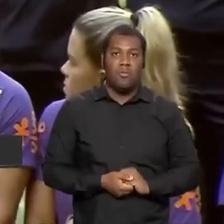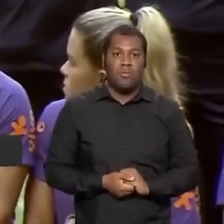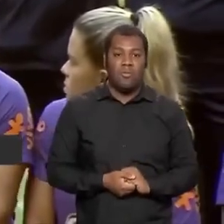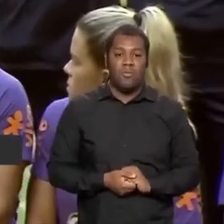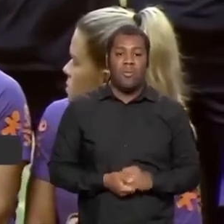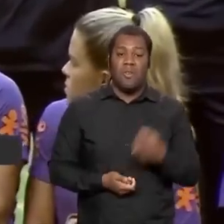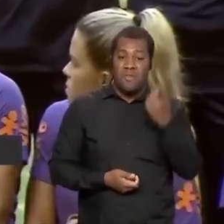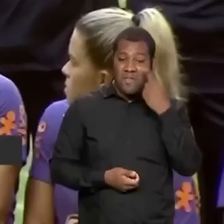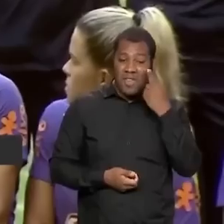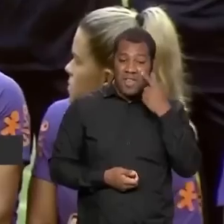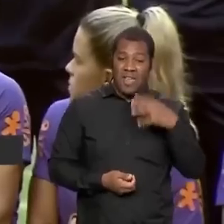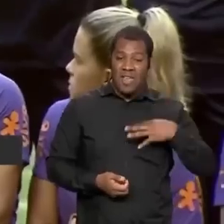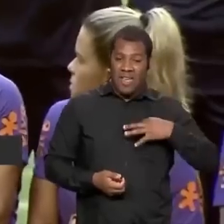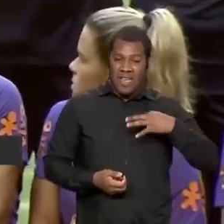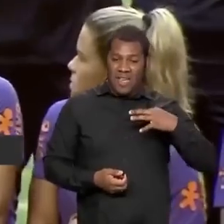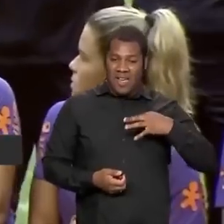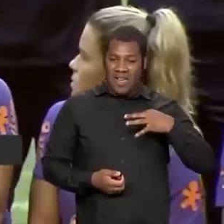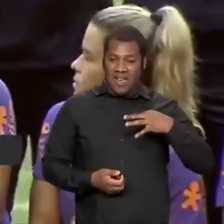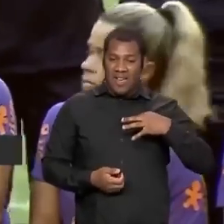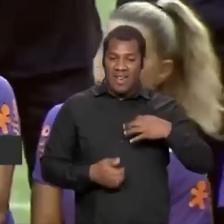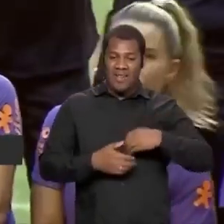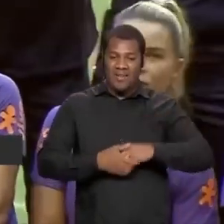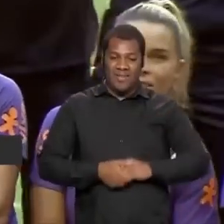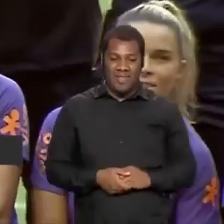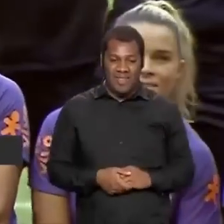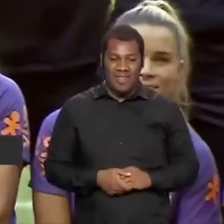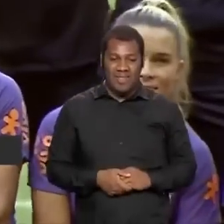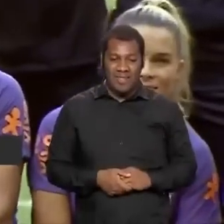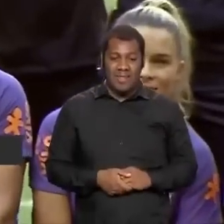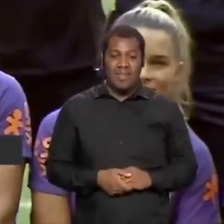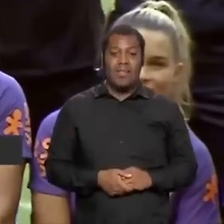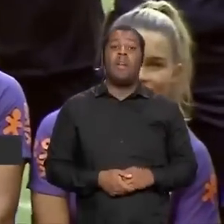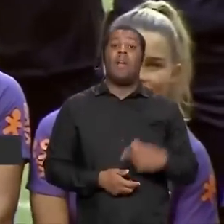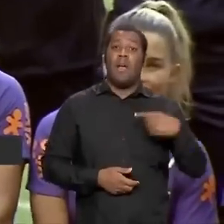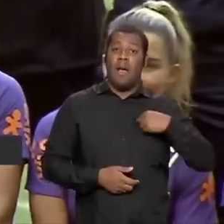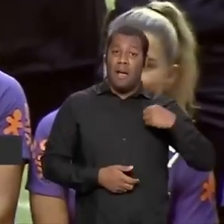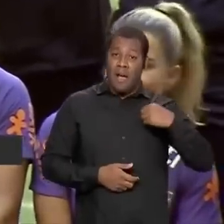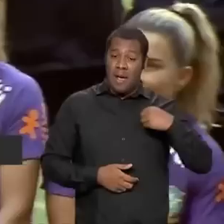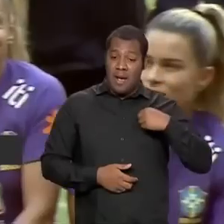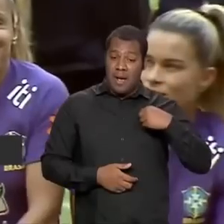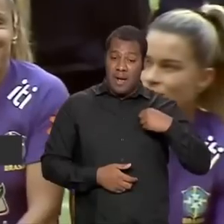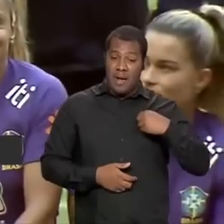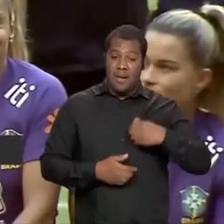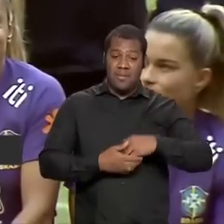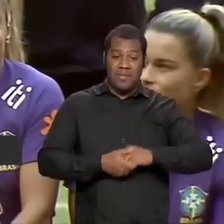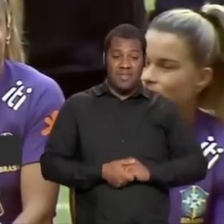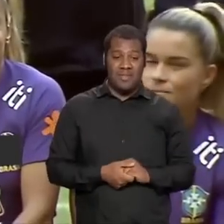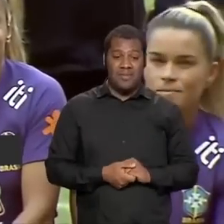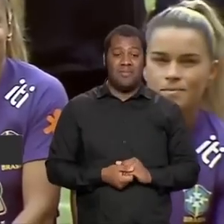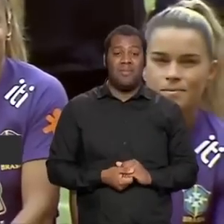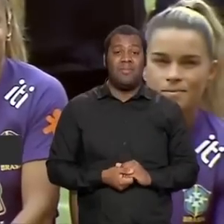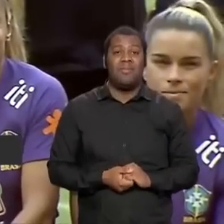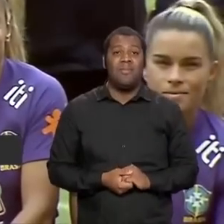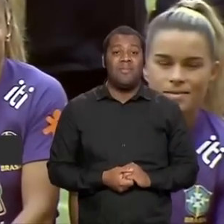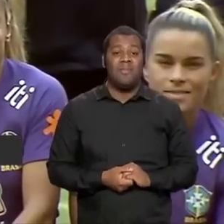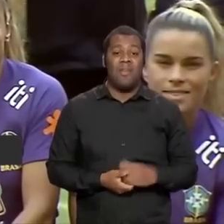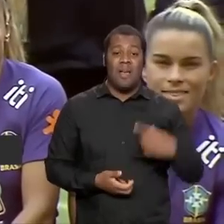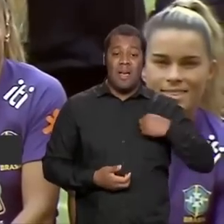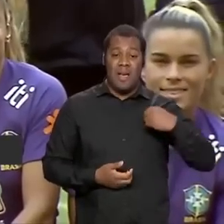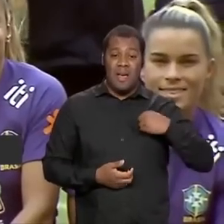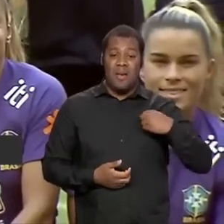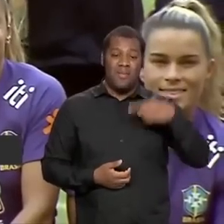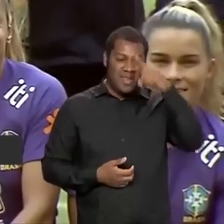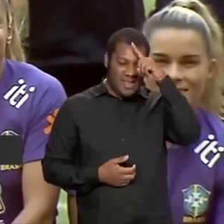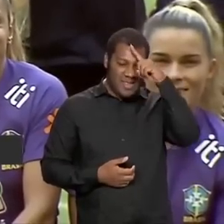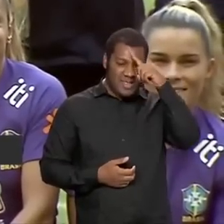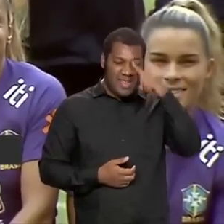Olha, a camisa tem o nome do Vini Júnior, que sofreu racismo há pouco tempo na Espanha. E a camisa amarela tem o nome